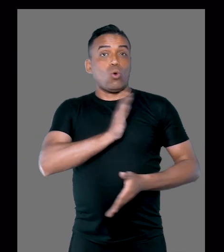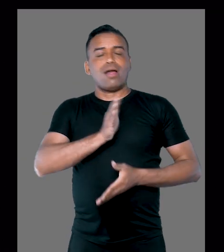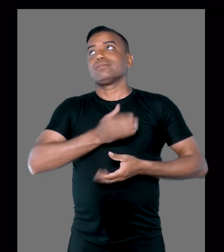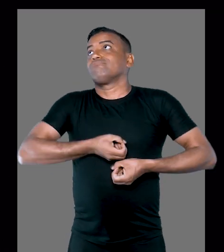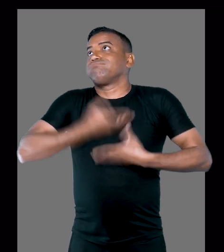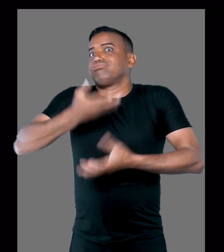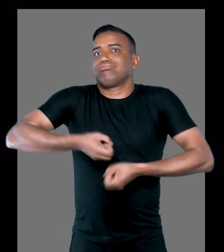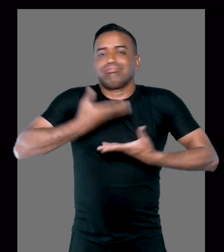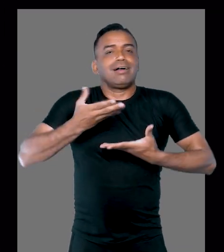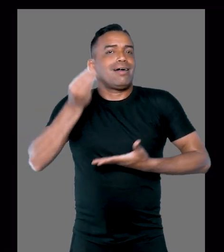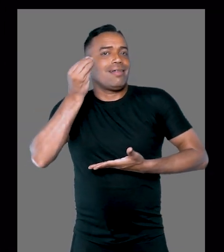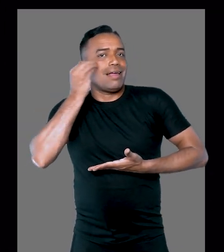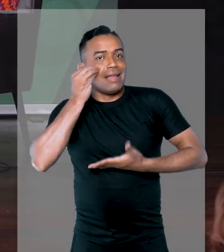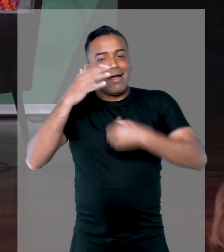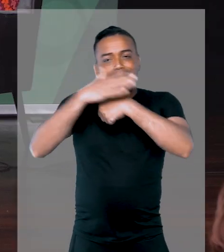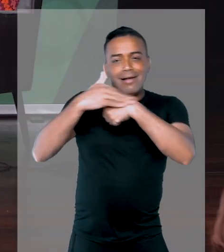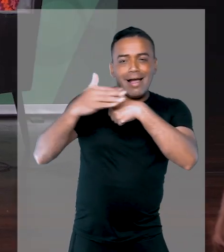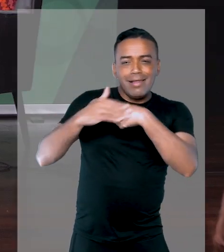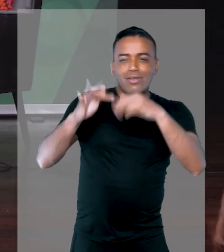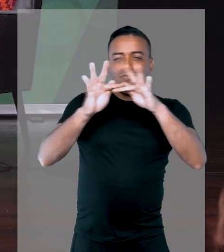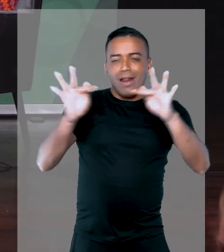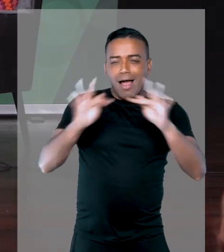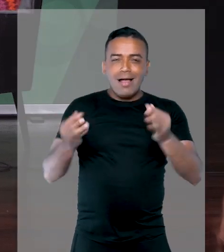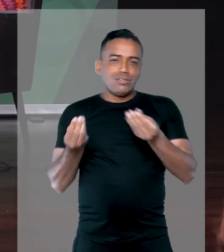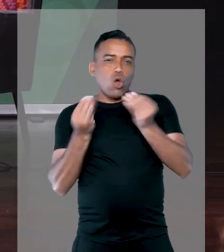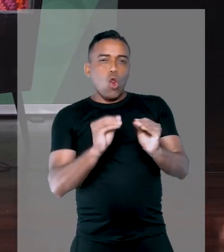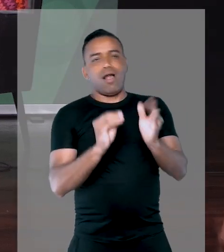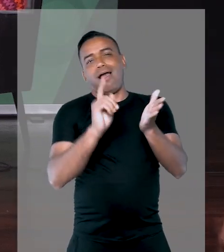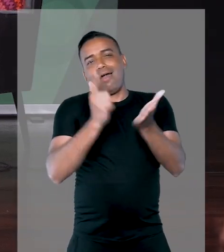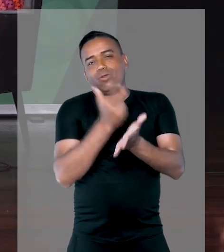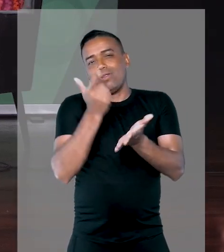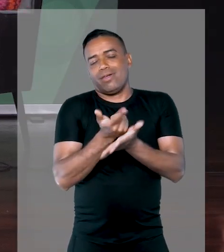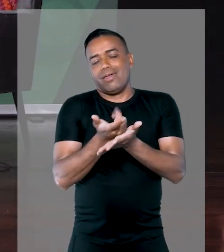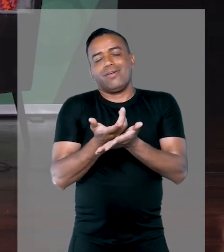em tentar colocar o carinho também nessas palavras.